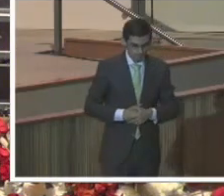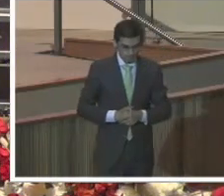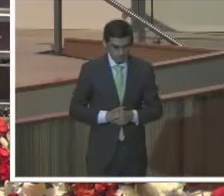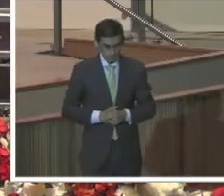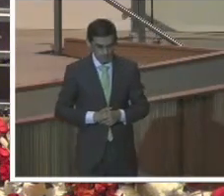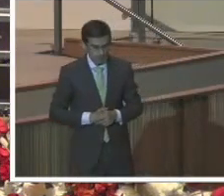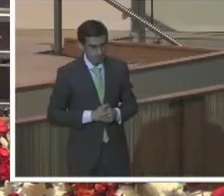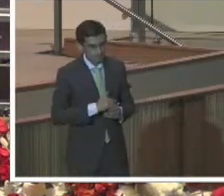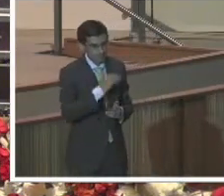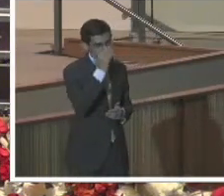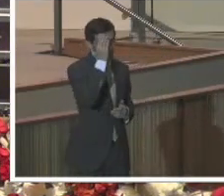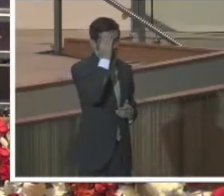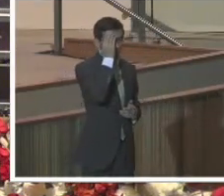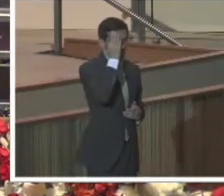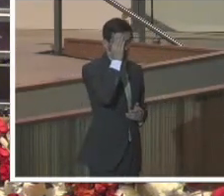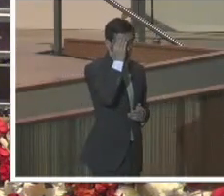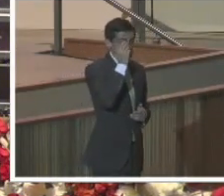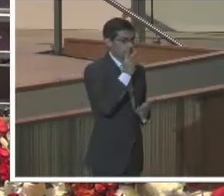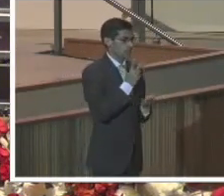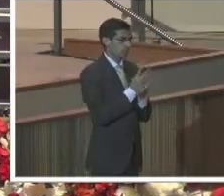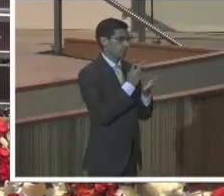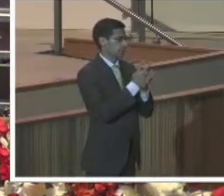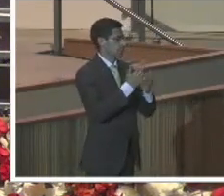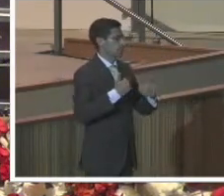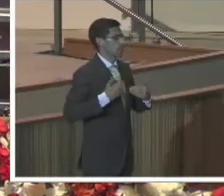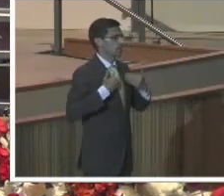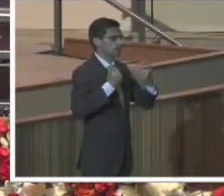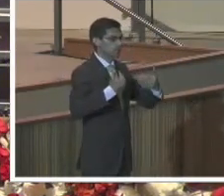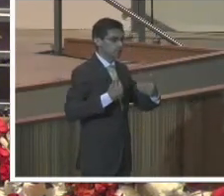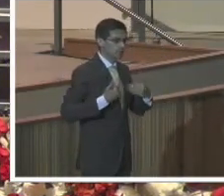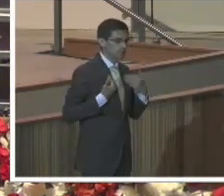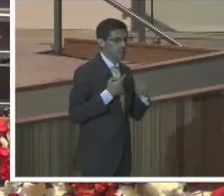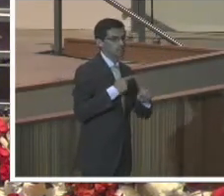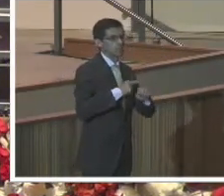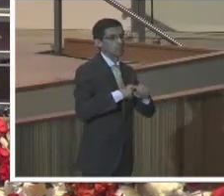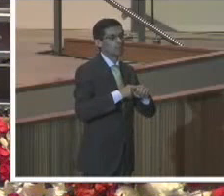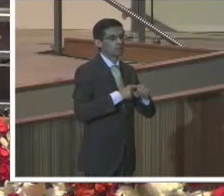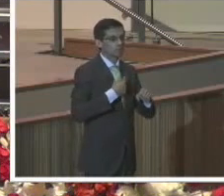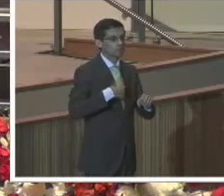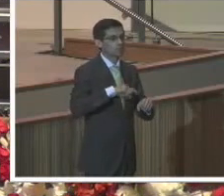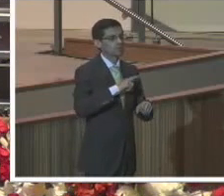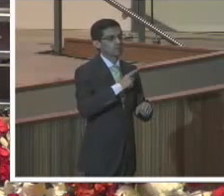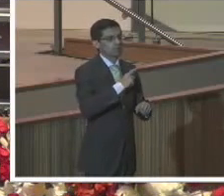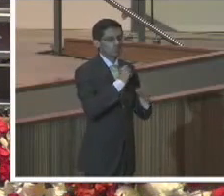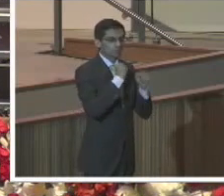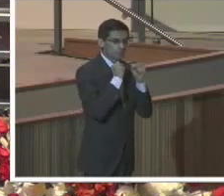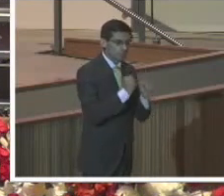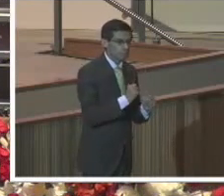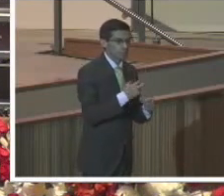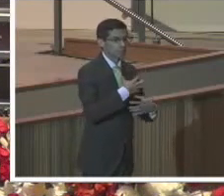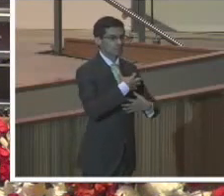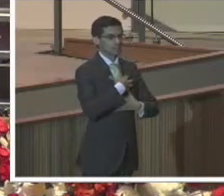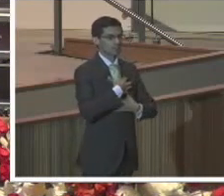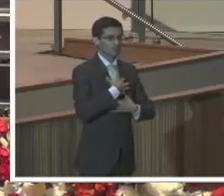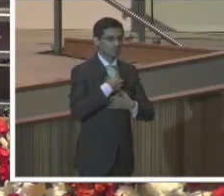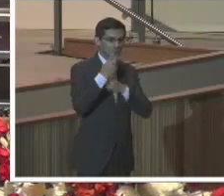Sabe, queridos, é sempre alegria quando a gente pode estar no colo do nosso pastor.